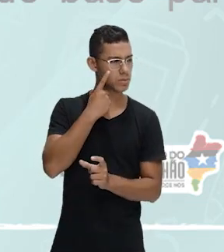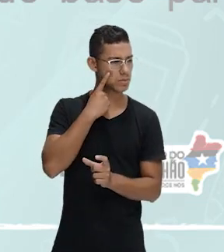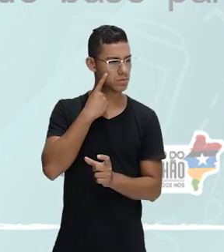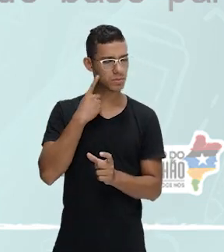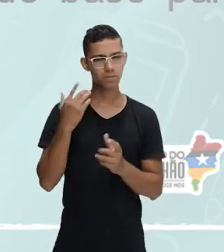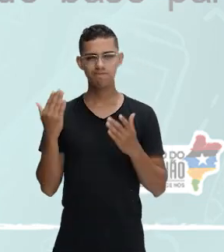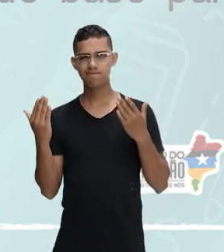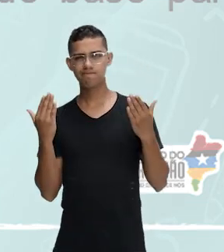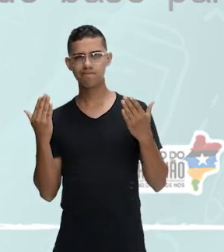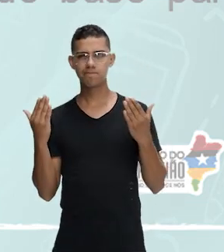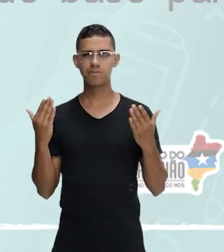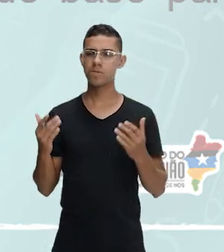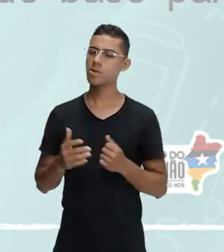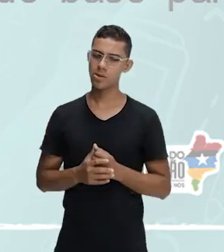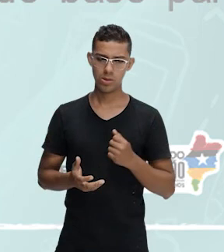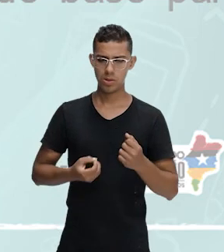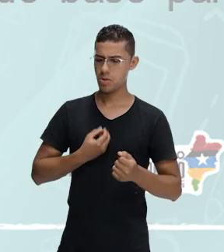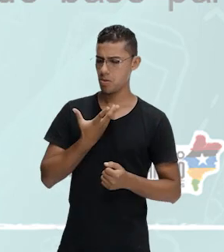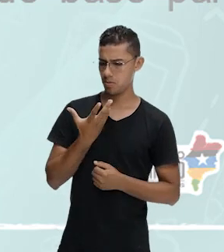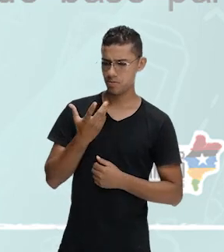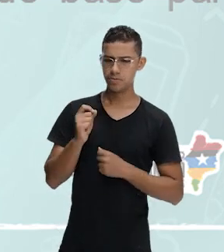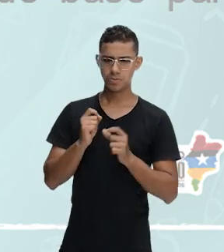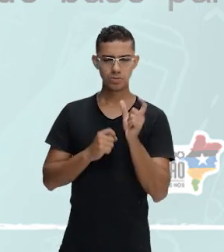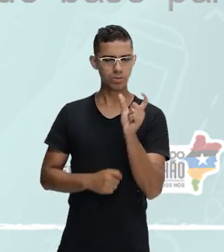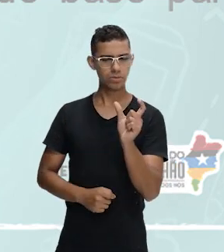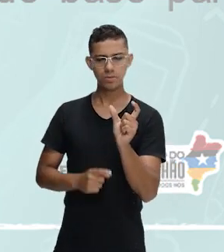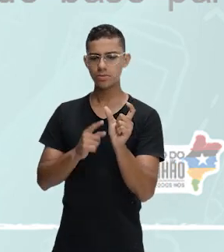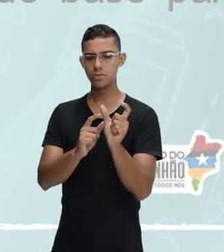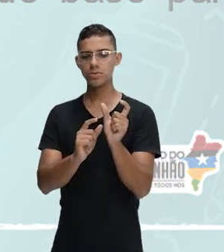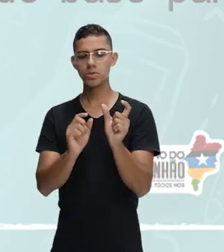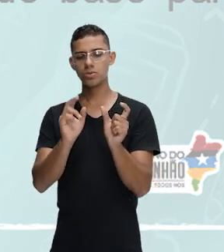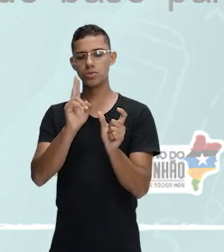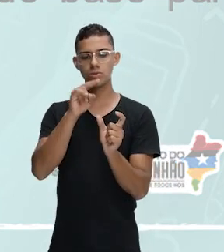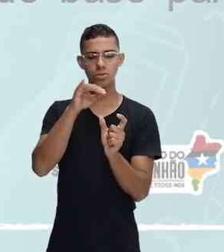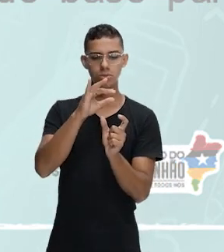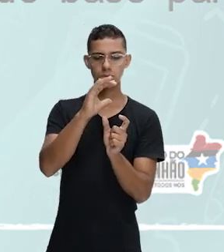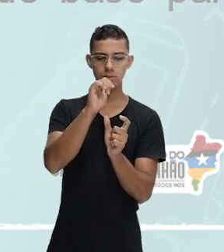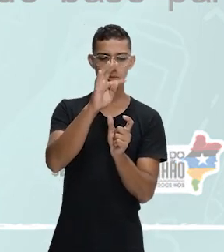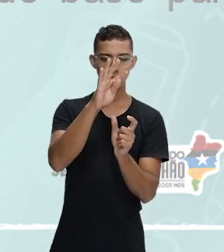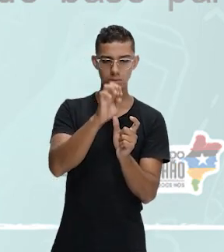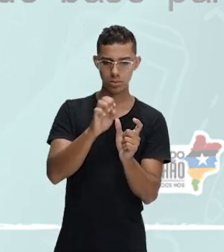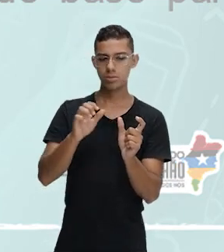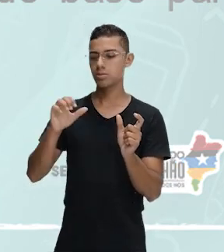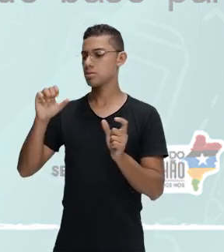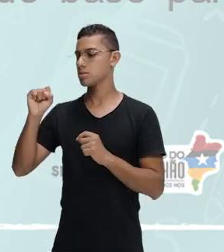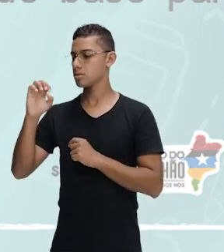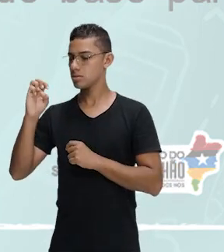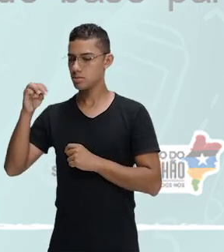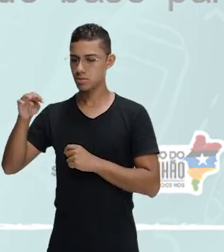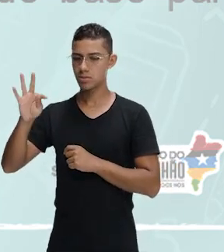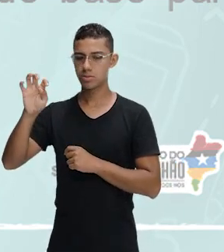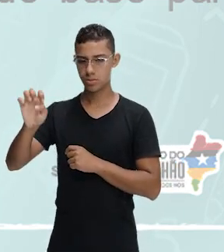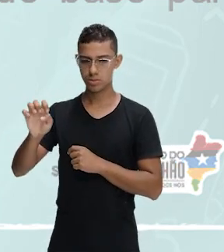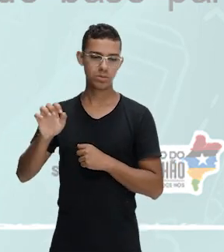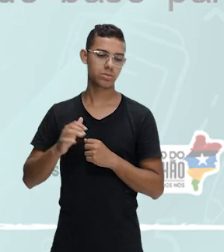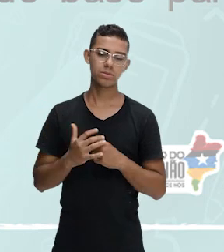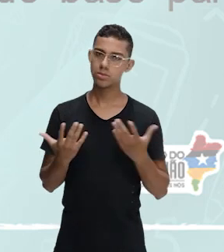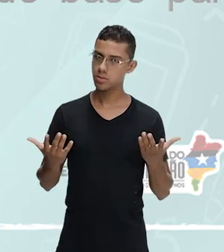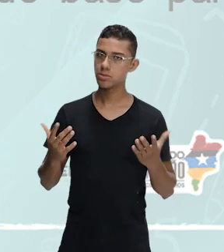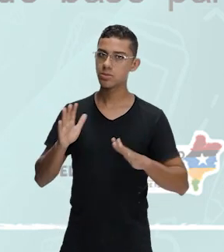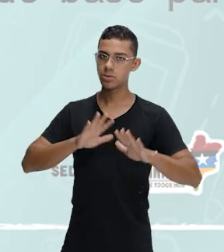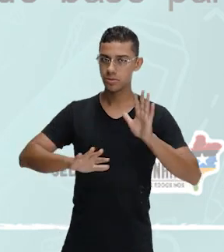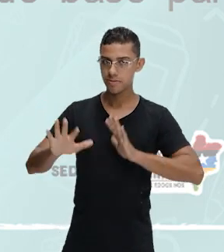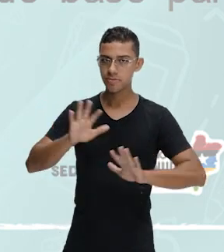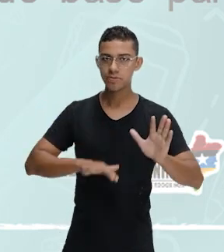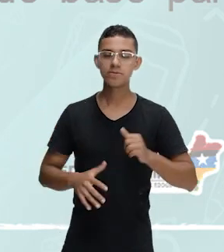Então, quando essas expressões aparecem, unicamente, somente, primeiramente, tenha muito cuidado com elas.